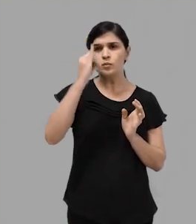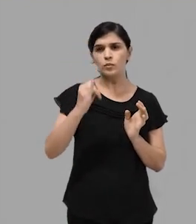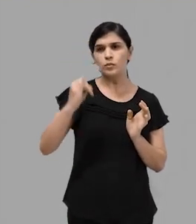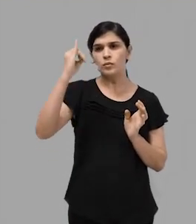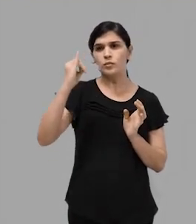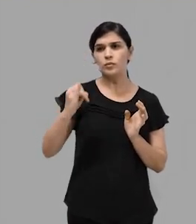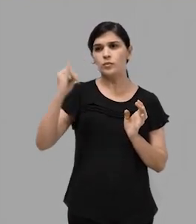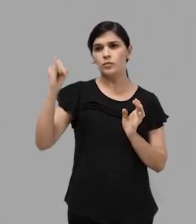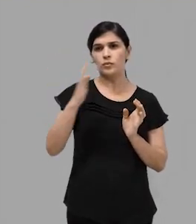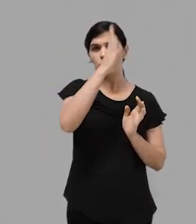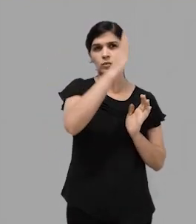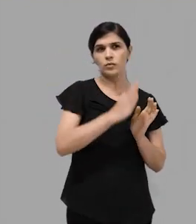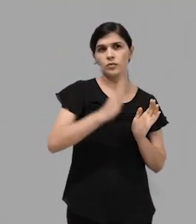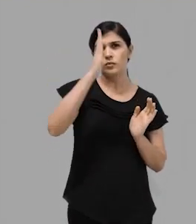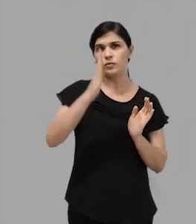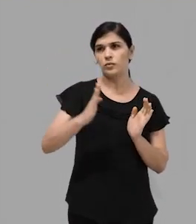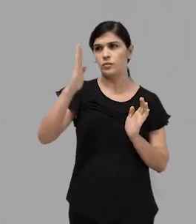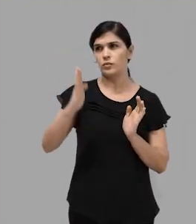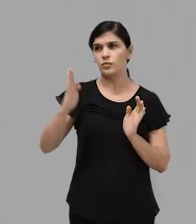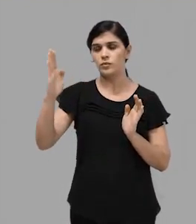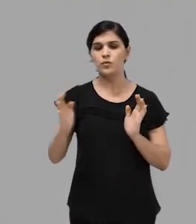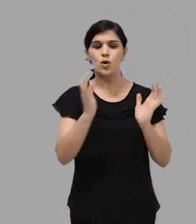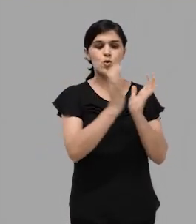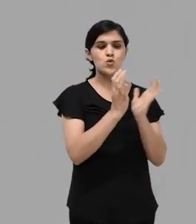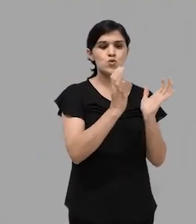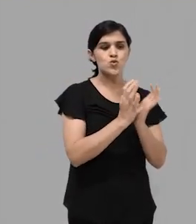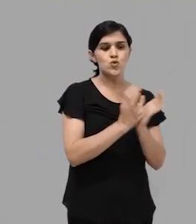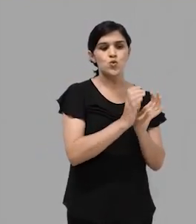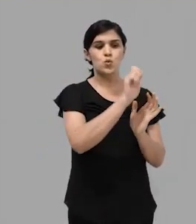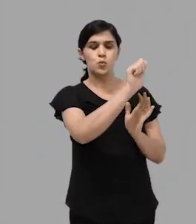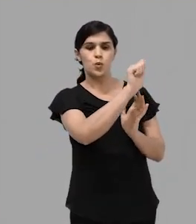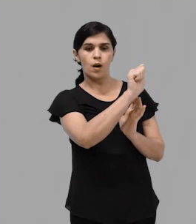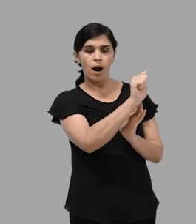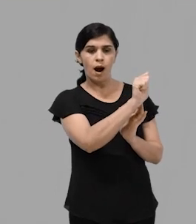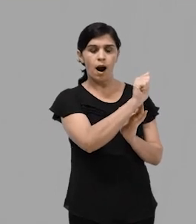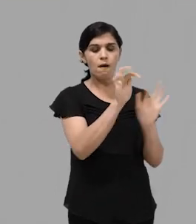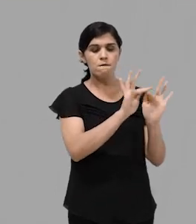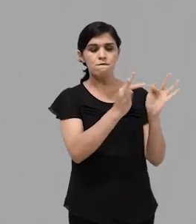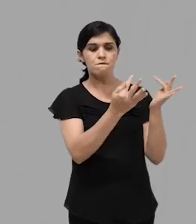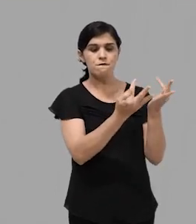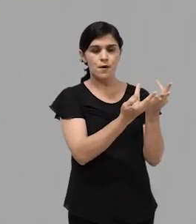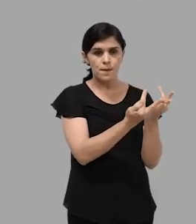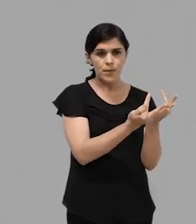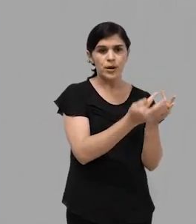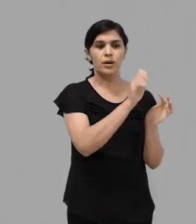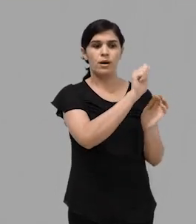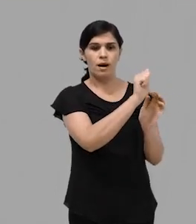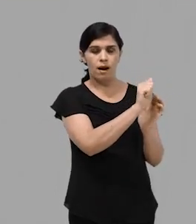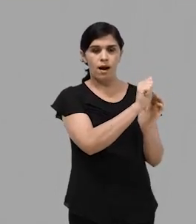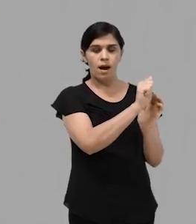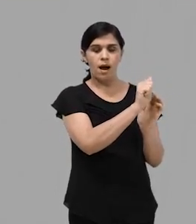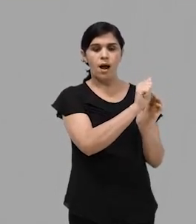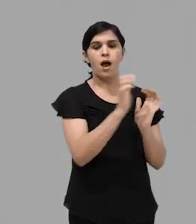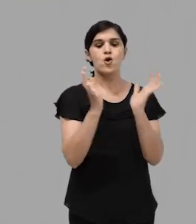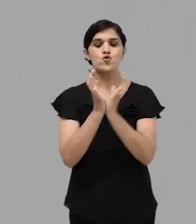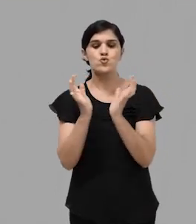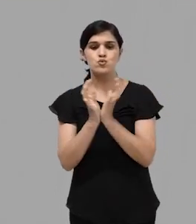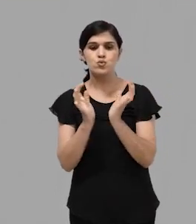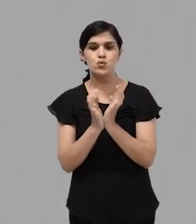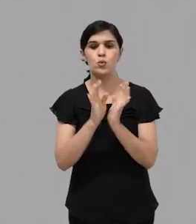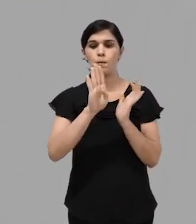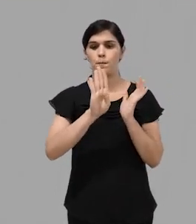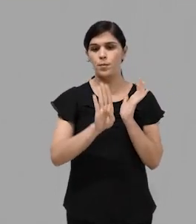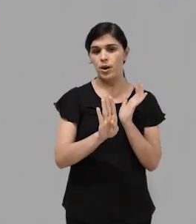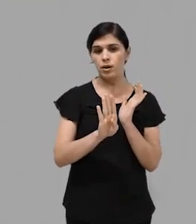2 grupos. Grupo A, família A, e grupo B, família B. A família A, eu vou ter os